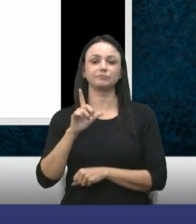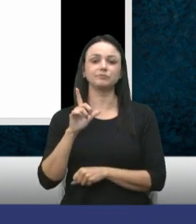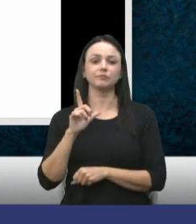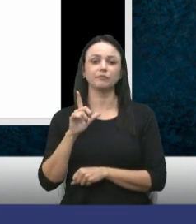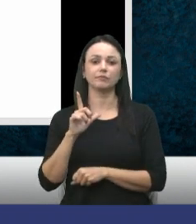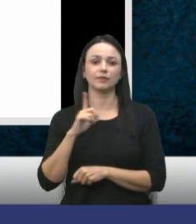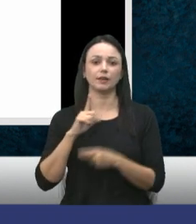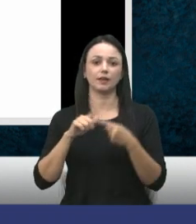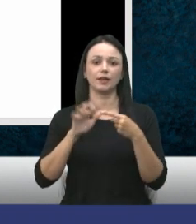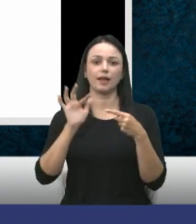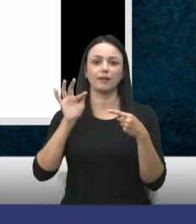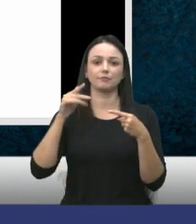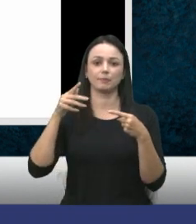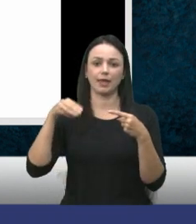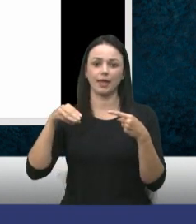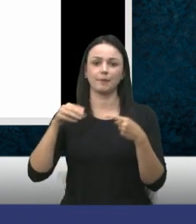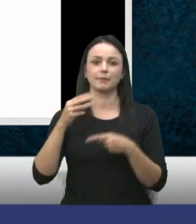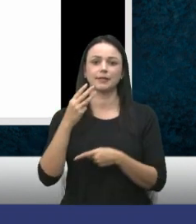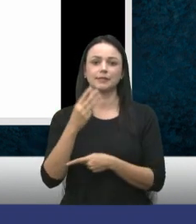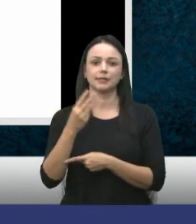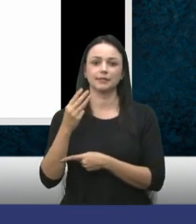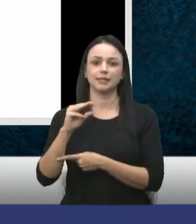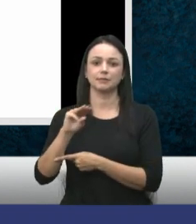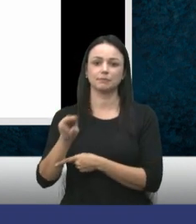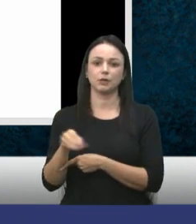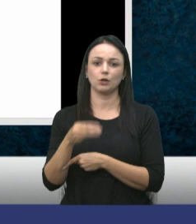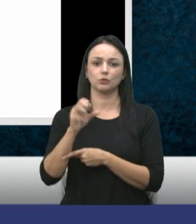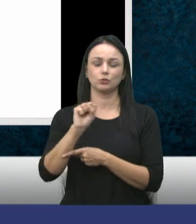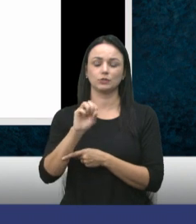no FPM R$